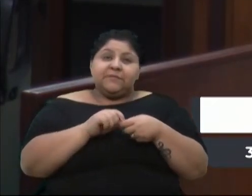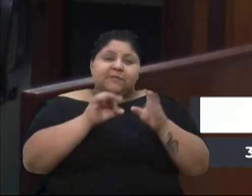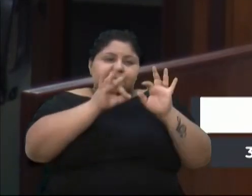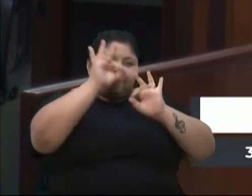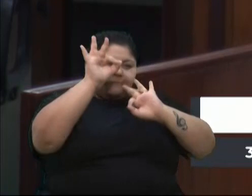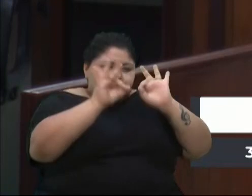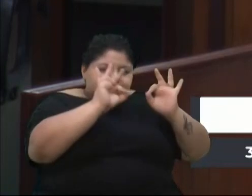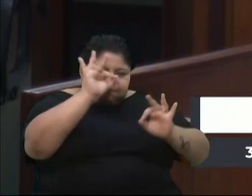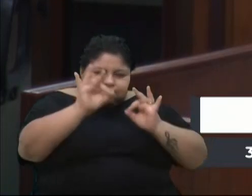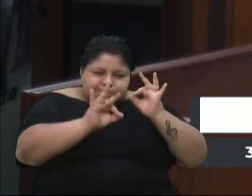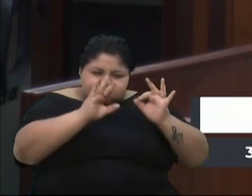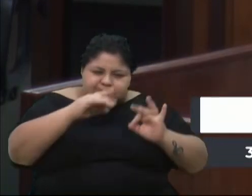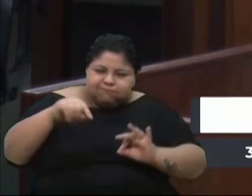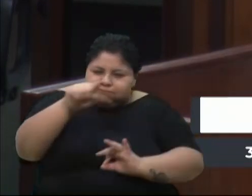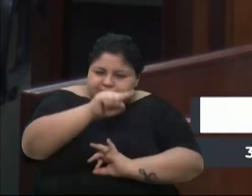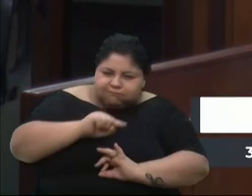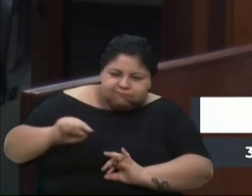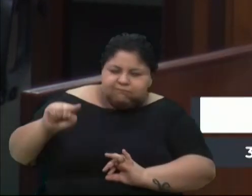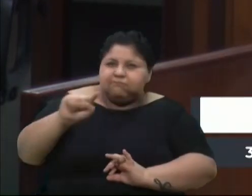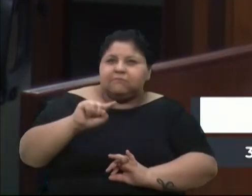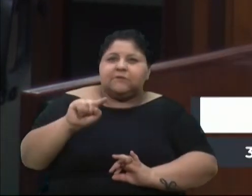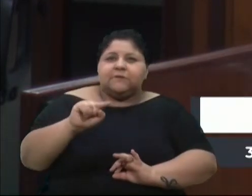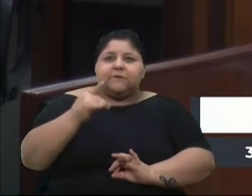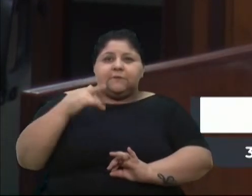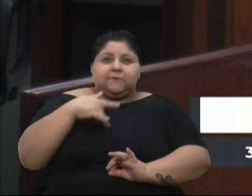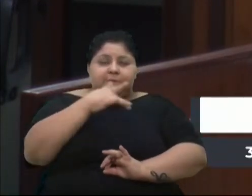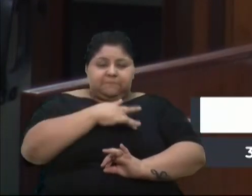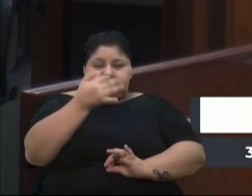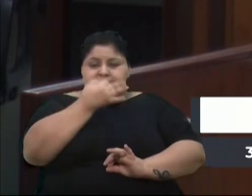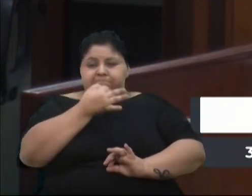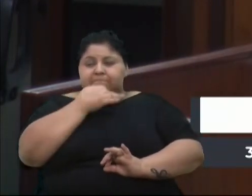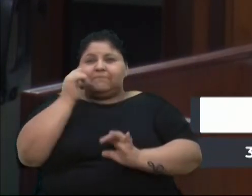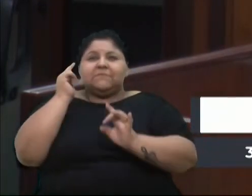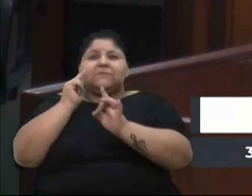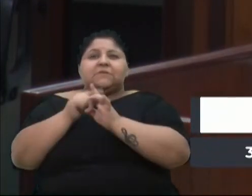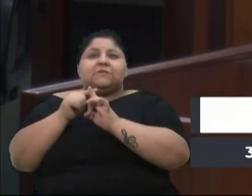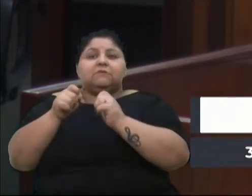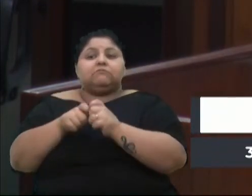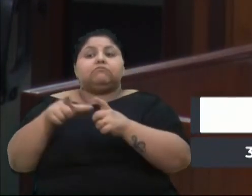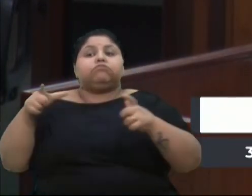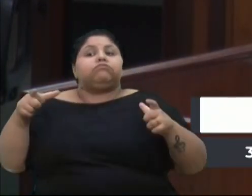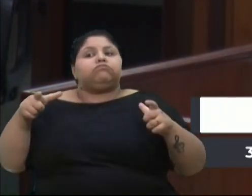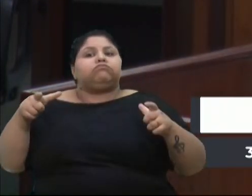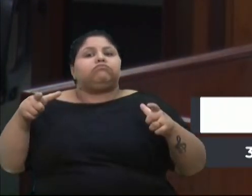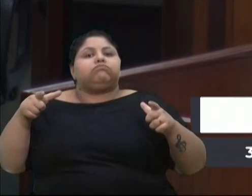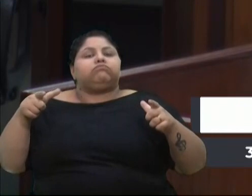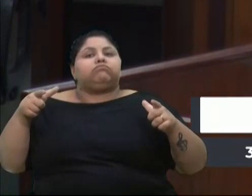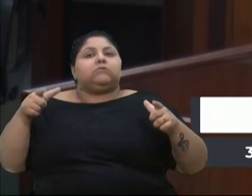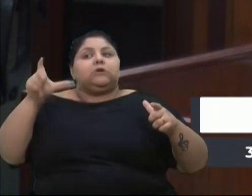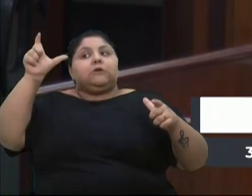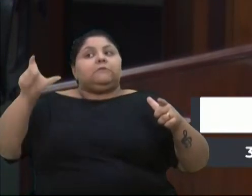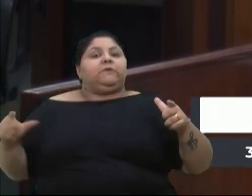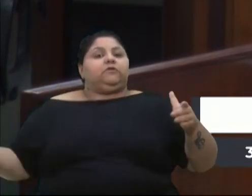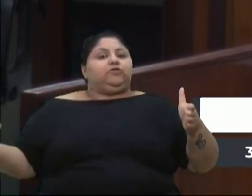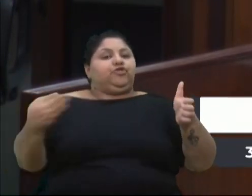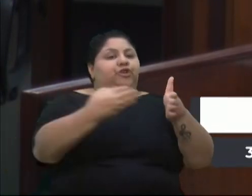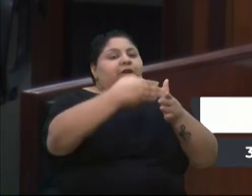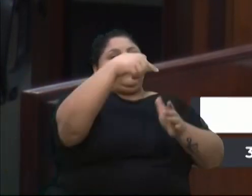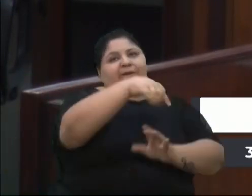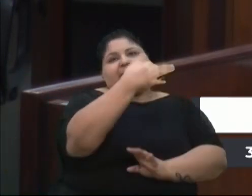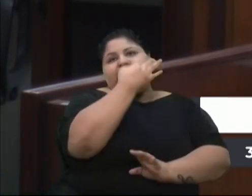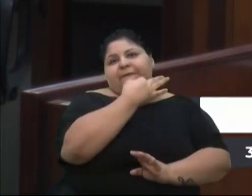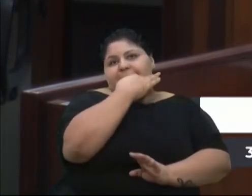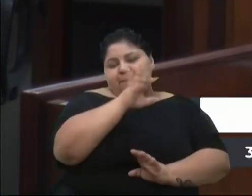ajustar a nossa saúde em Caxias do Sul por causa dessa grande quantidade de pessoas que estão migrando. Bairro